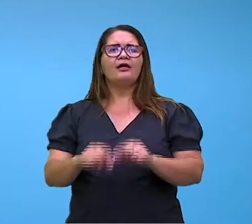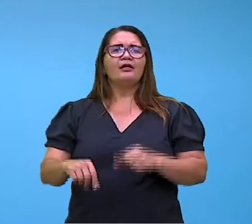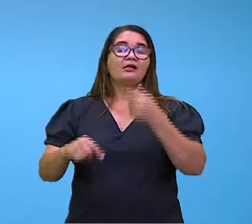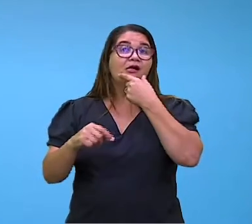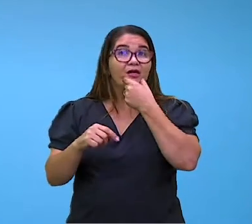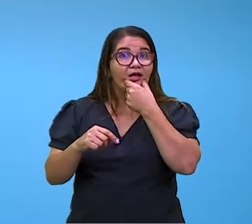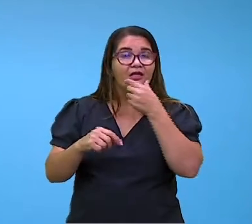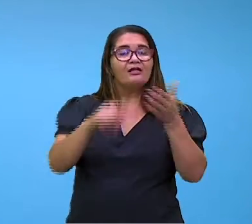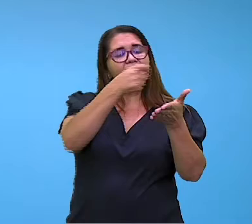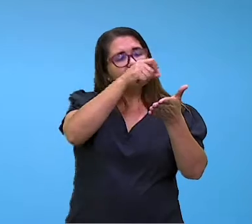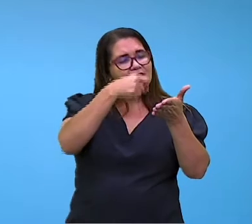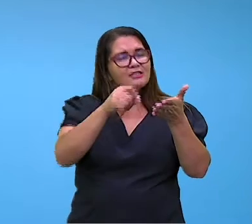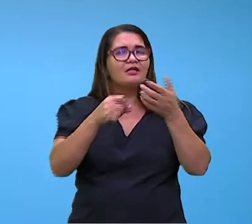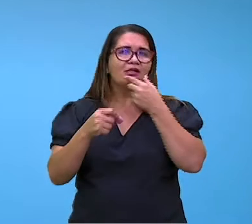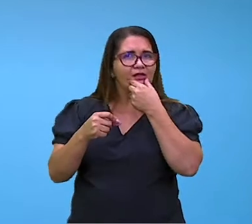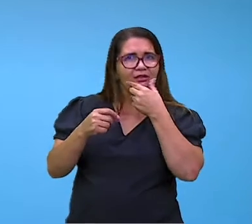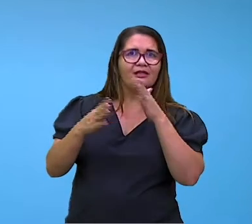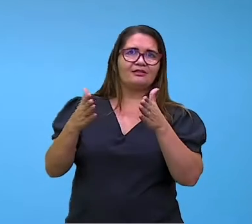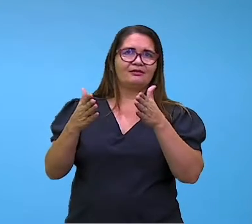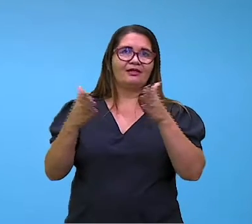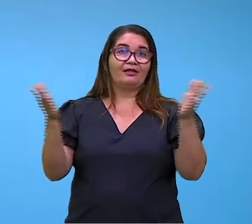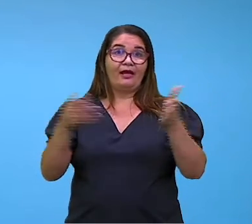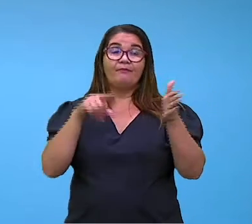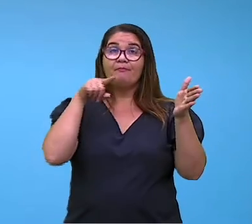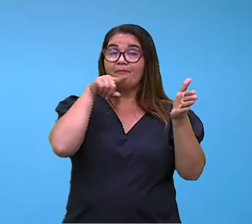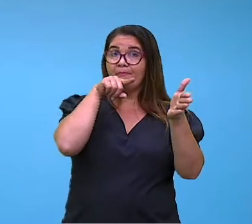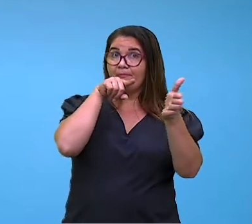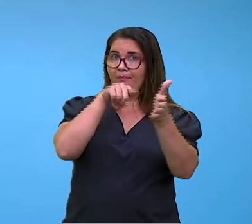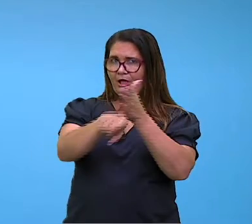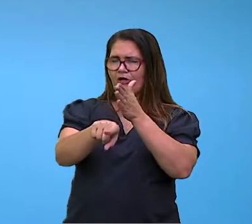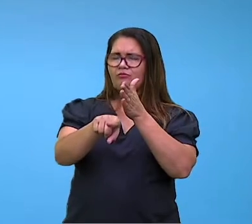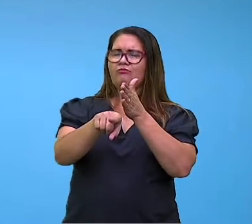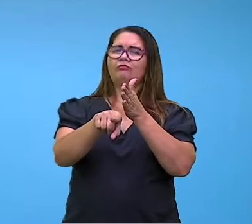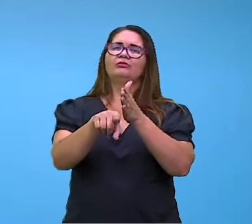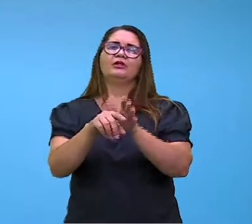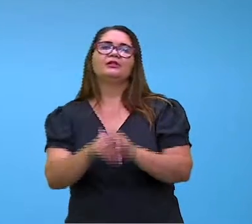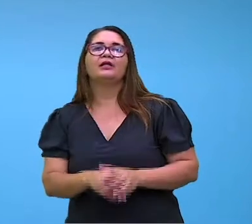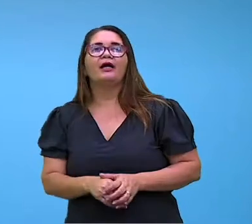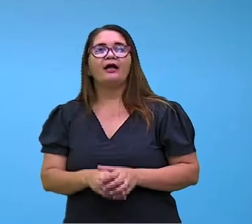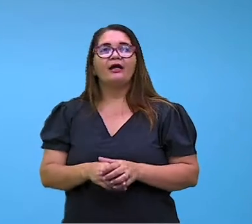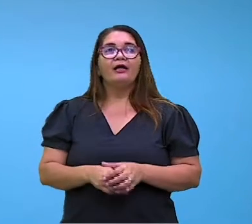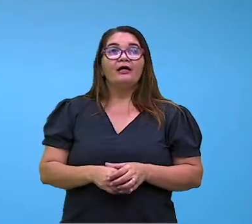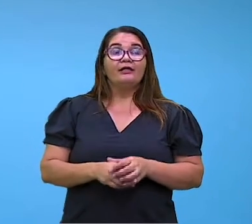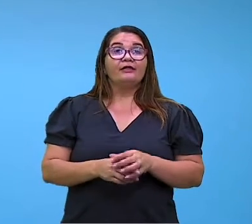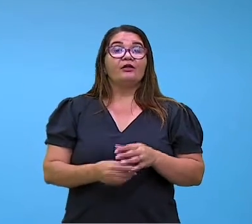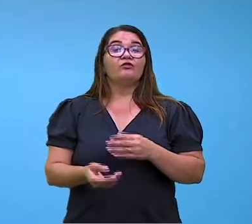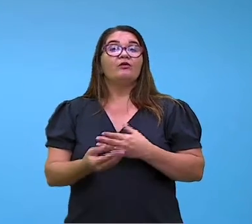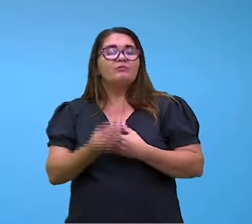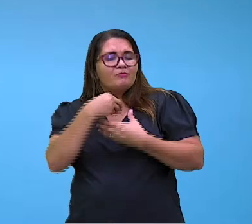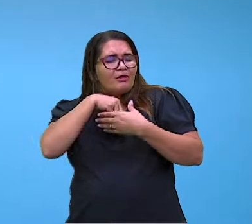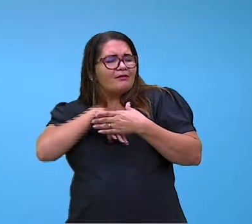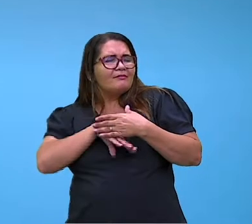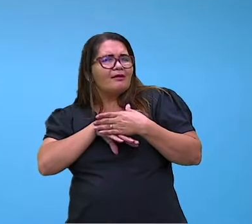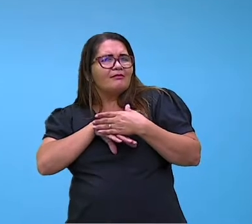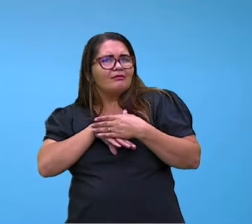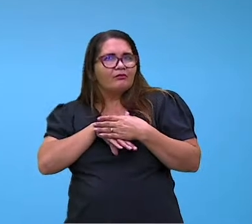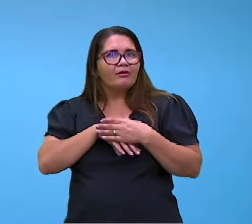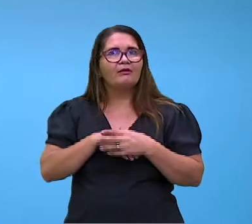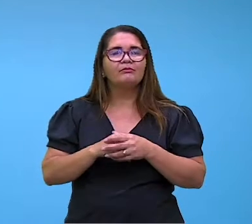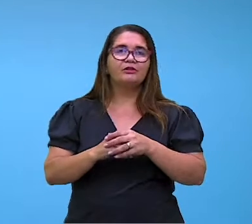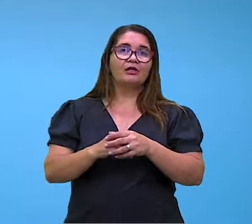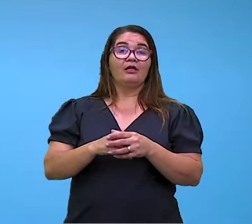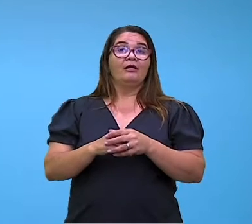temos as perguntas que nós vamos fazer internamente para as nossas atividades. No caso